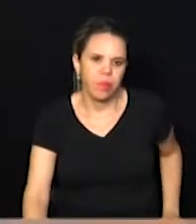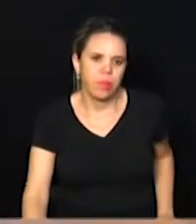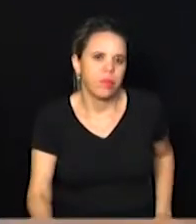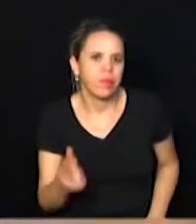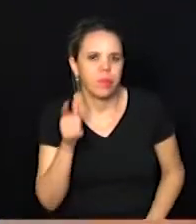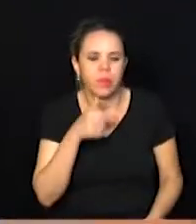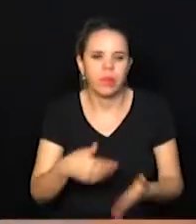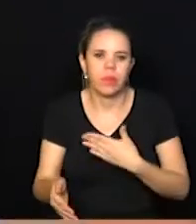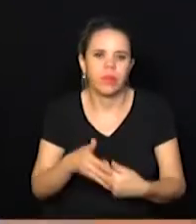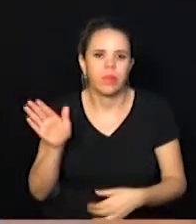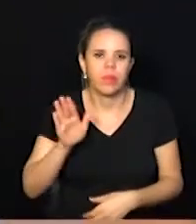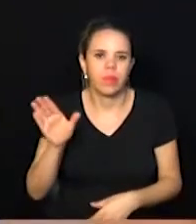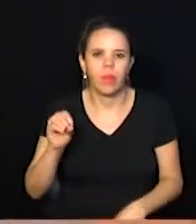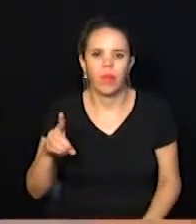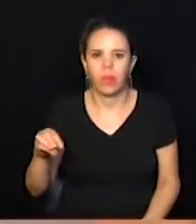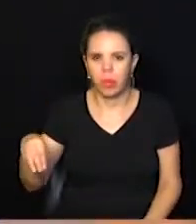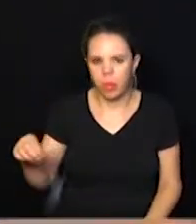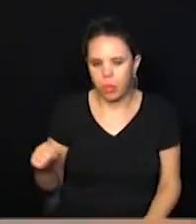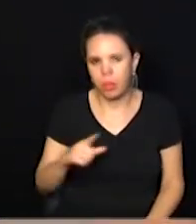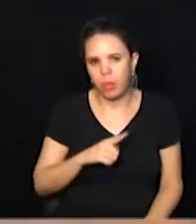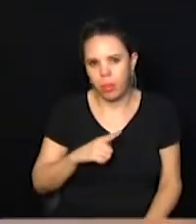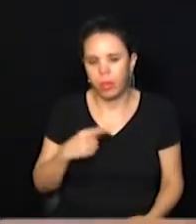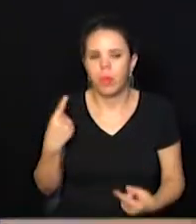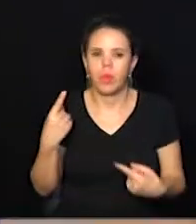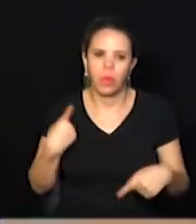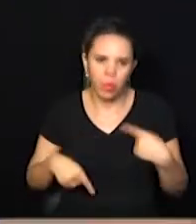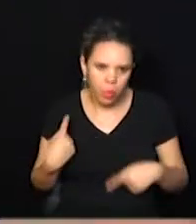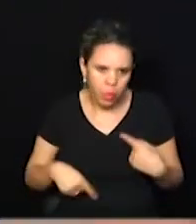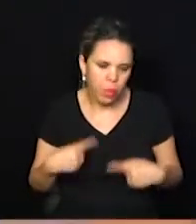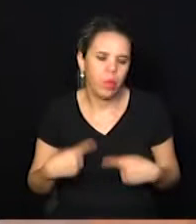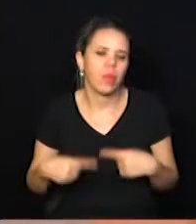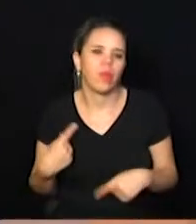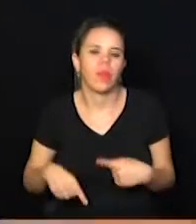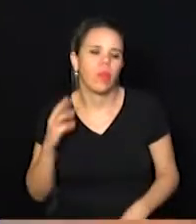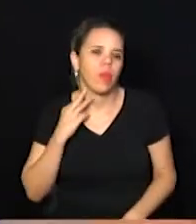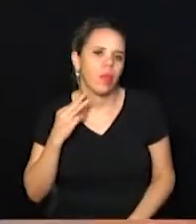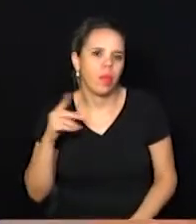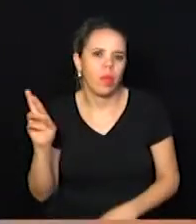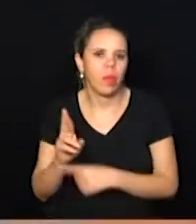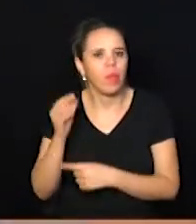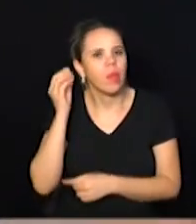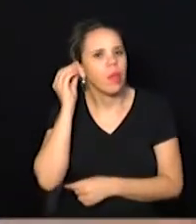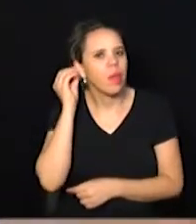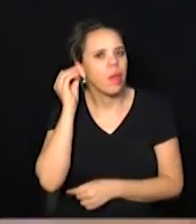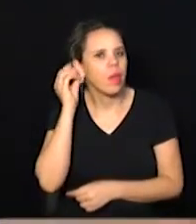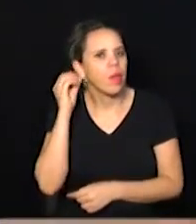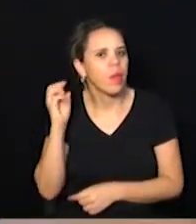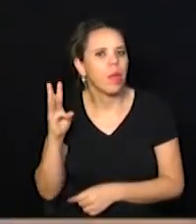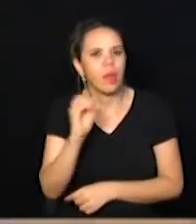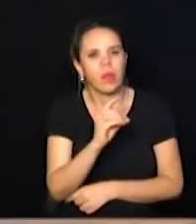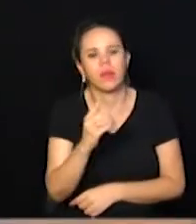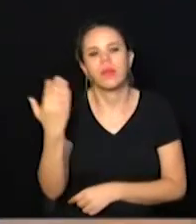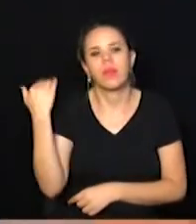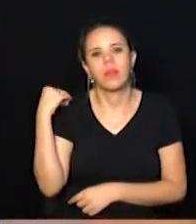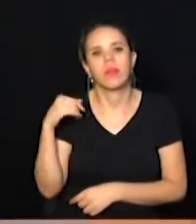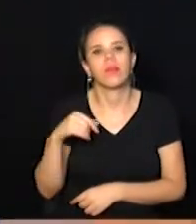qualquer votação no Condema, nós tínhamos que discutir com aquele... E o Cecílio era representante do Campo Grande naquela época da